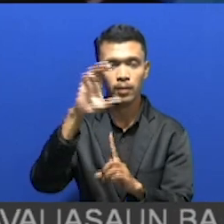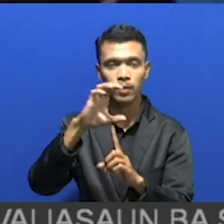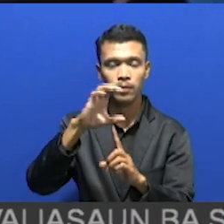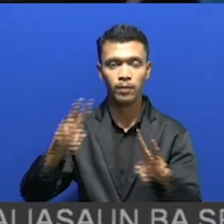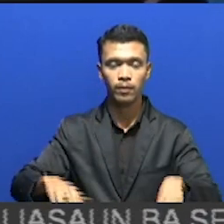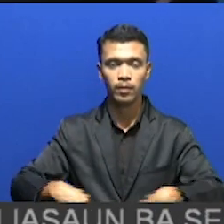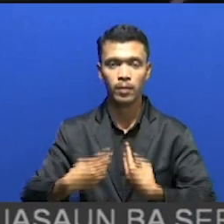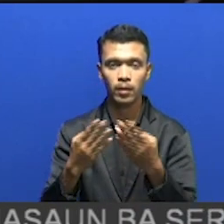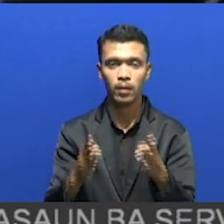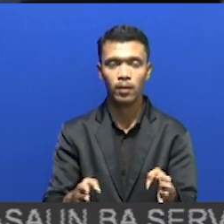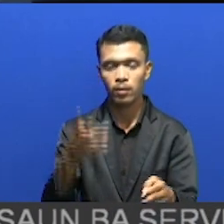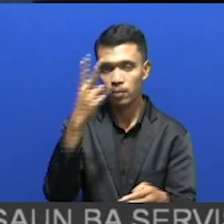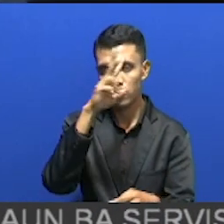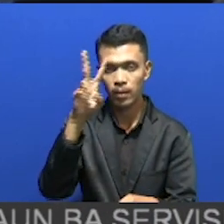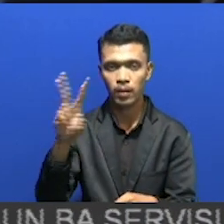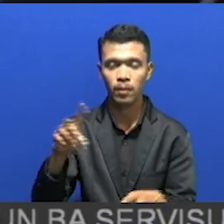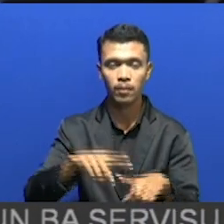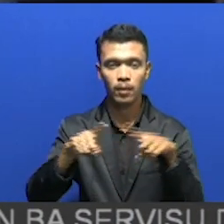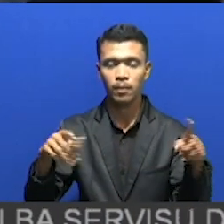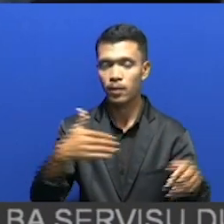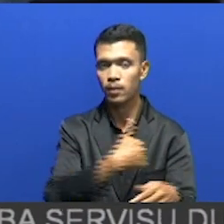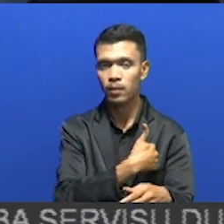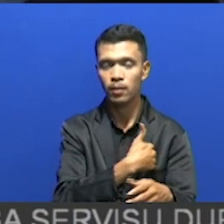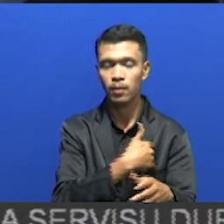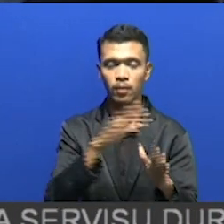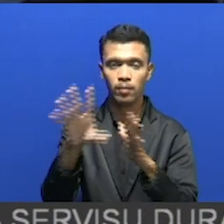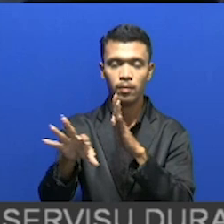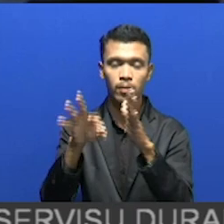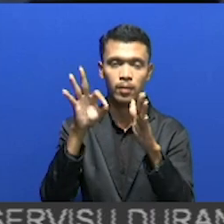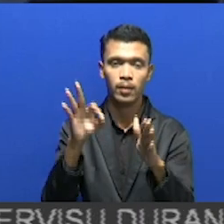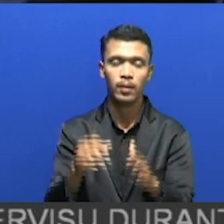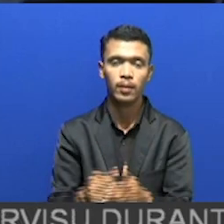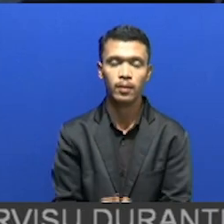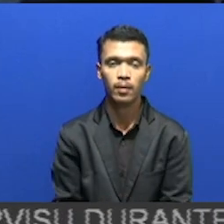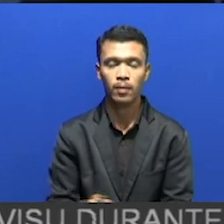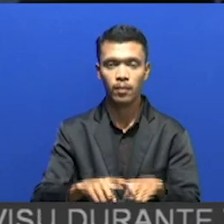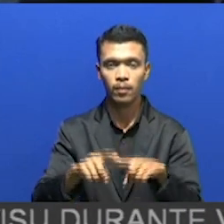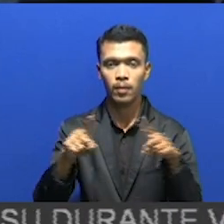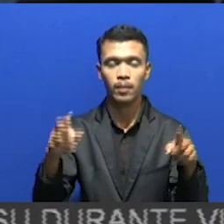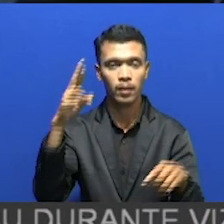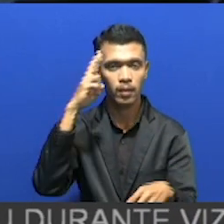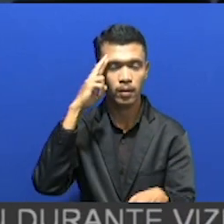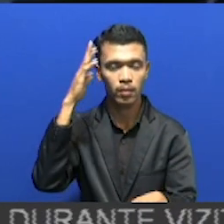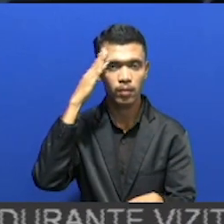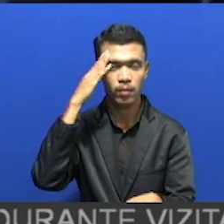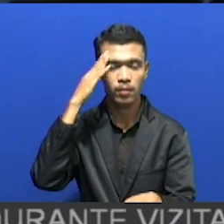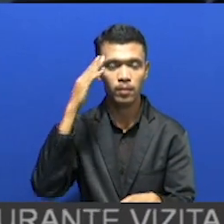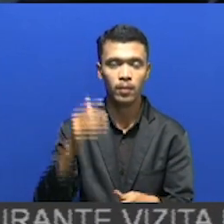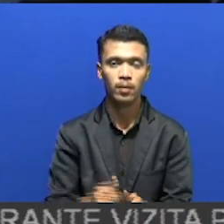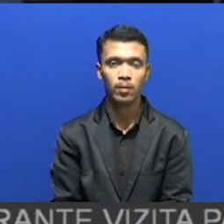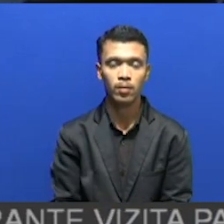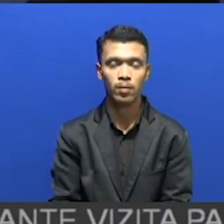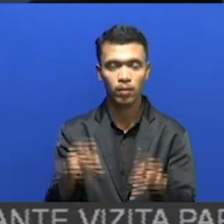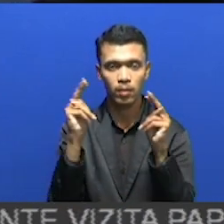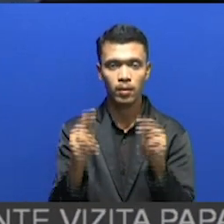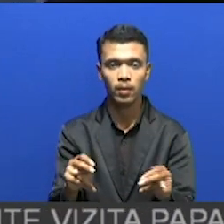rei, Macarnia se deu que é tão. Tem visto rumo ao se puno, reconhecimento ao se puno, e até